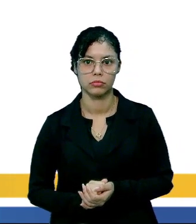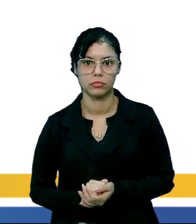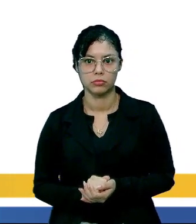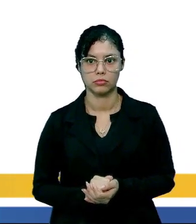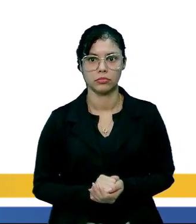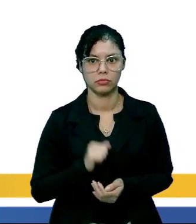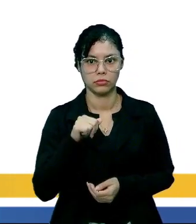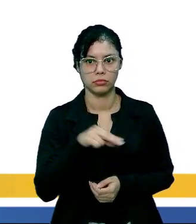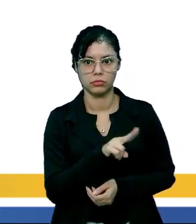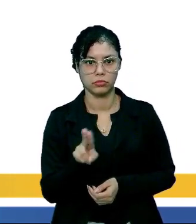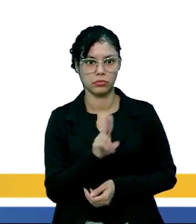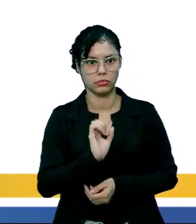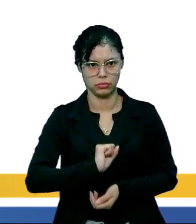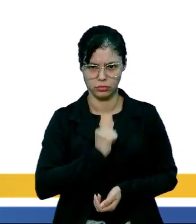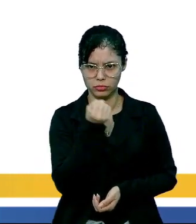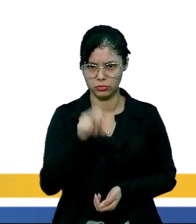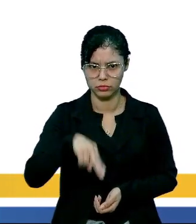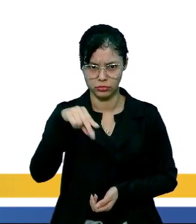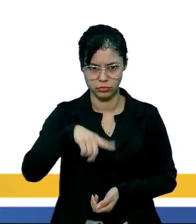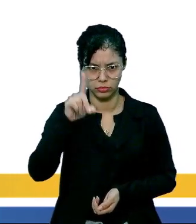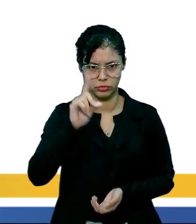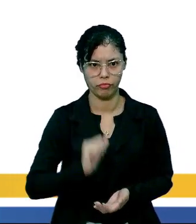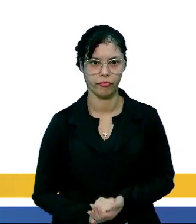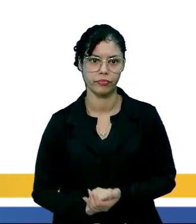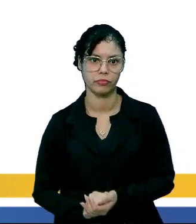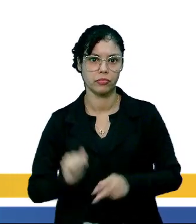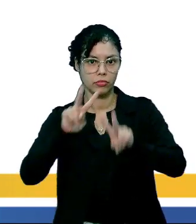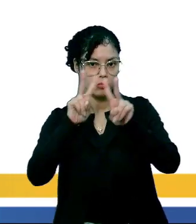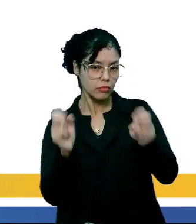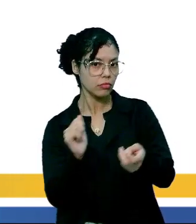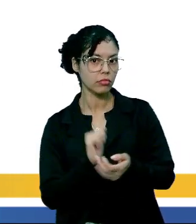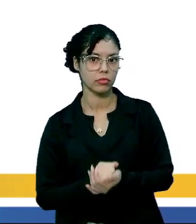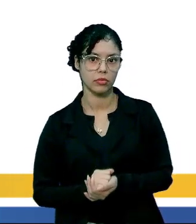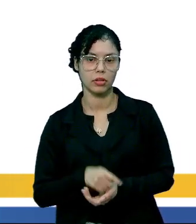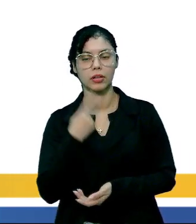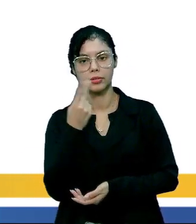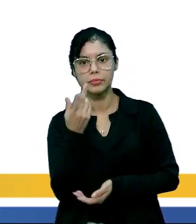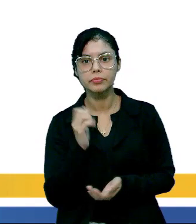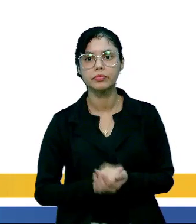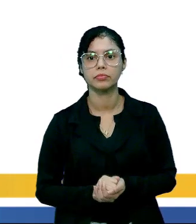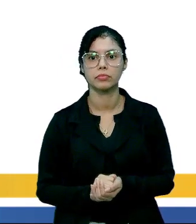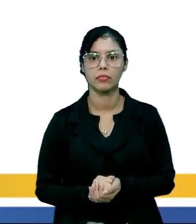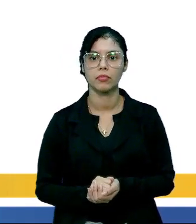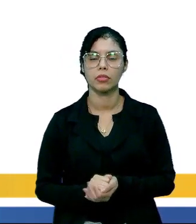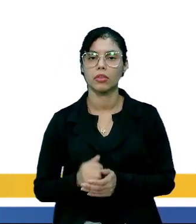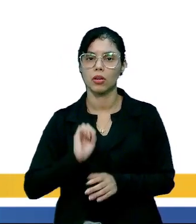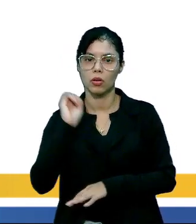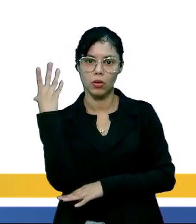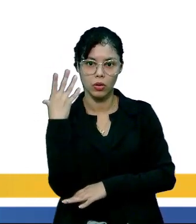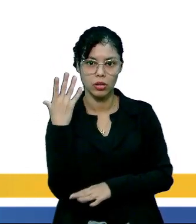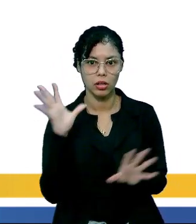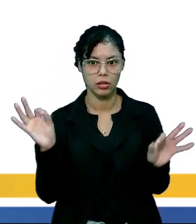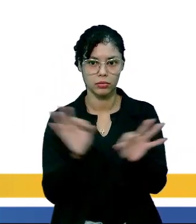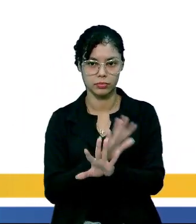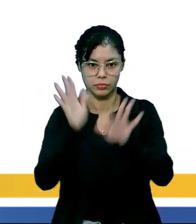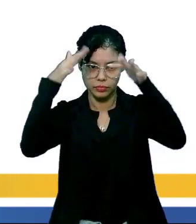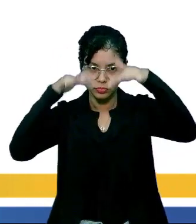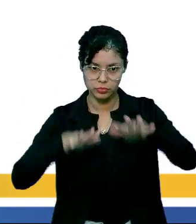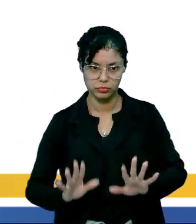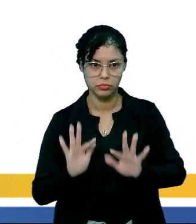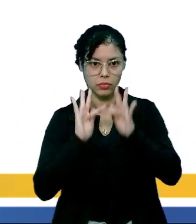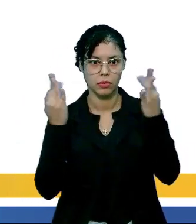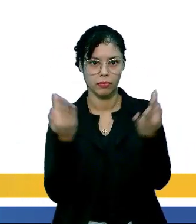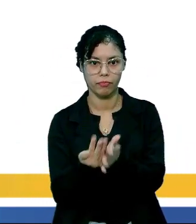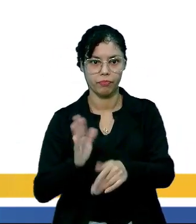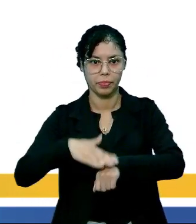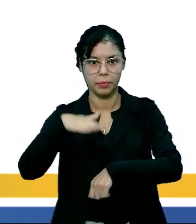foi criada com o nome de Odeio Nordestino. Os integrantes lamentavam que, com o desastre natural,